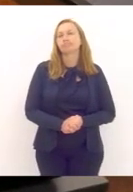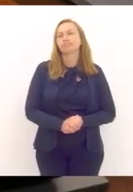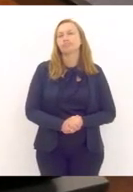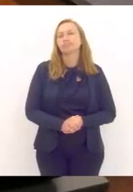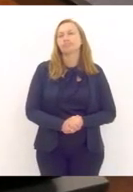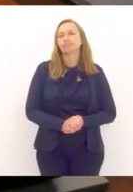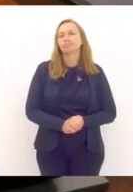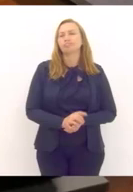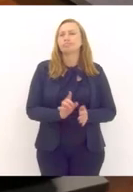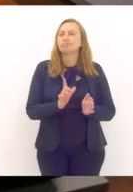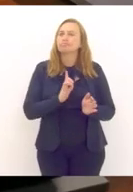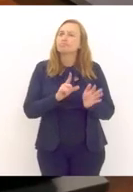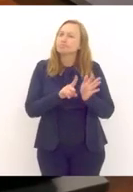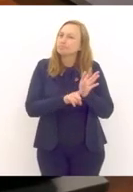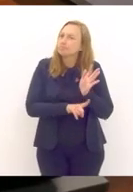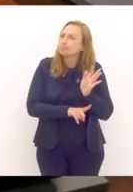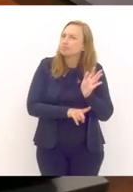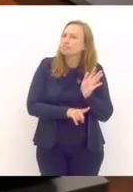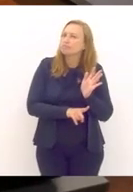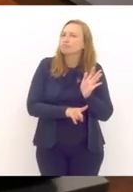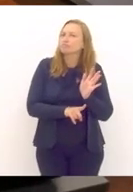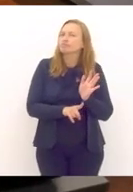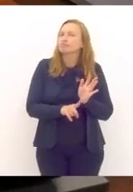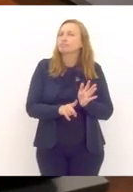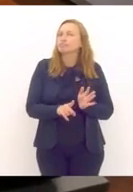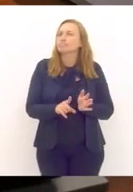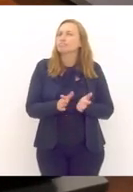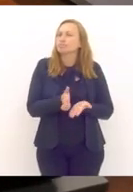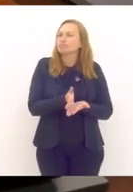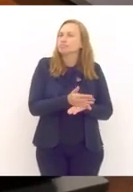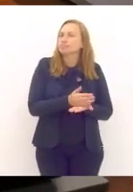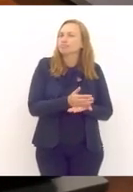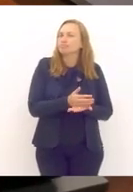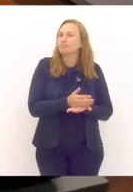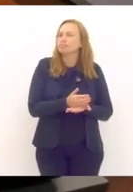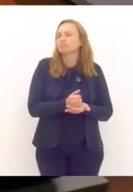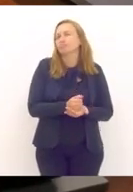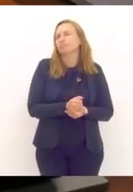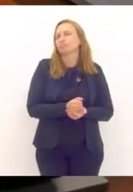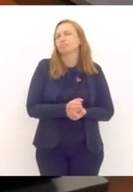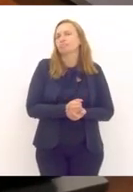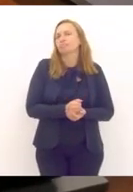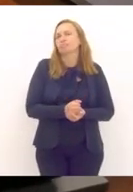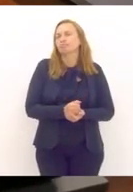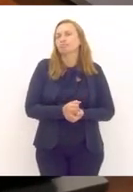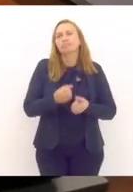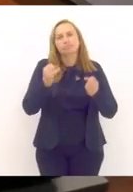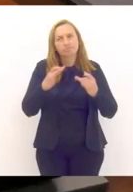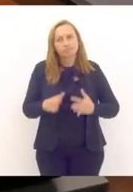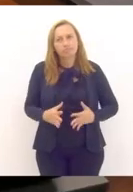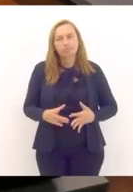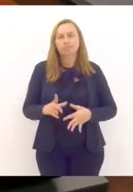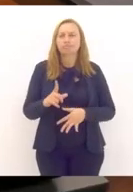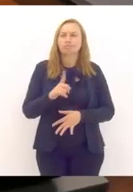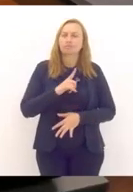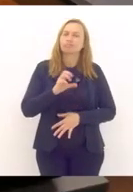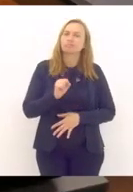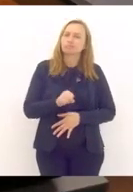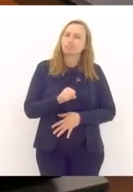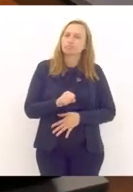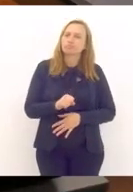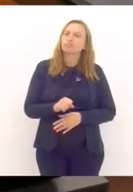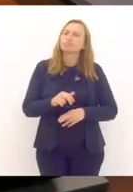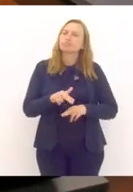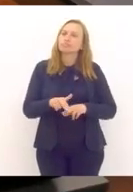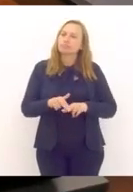houve uma diminuição proporcional da receita. É evidente que existe uma explicação para isso, por conta da